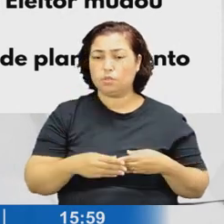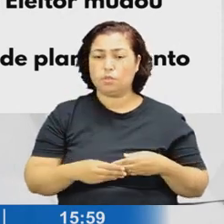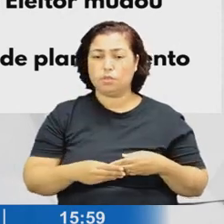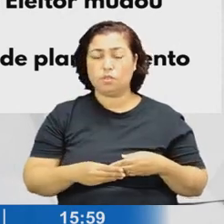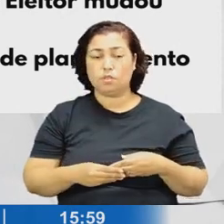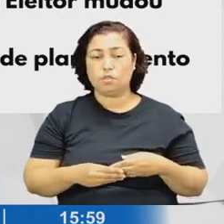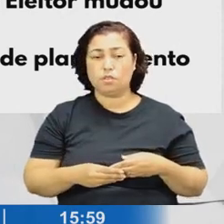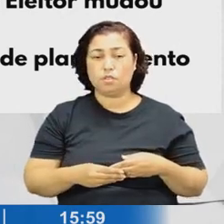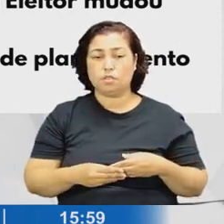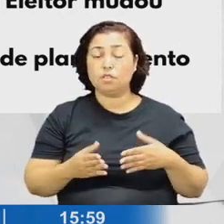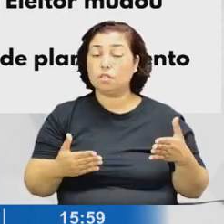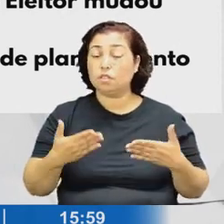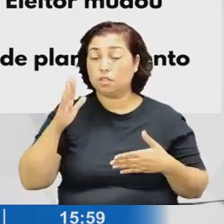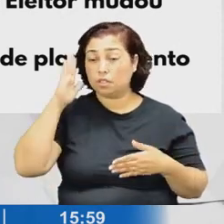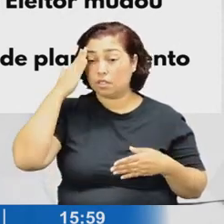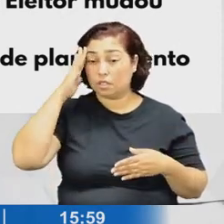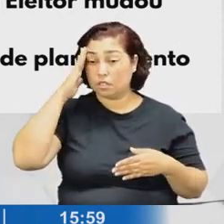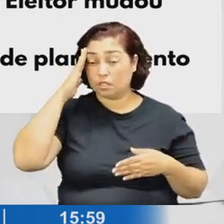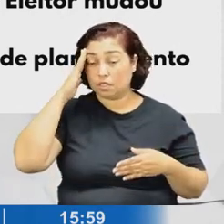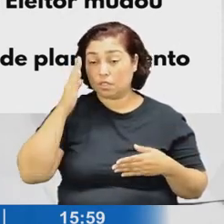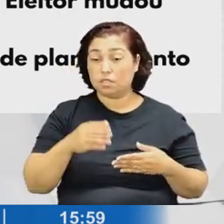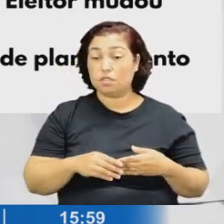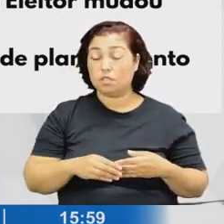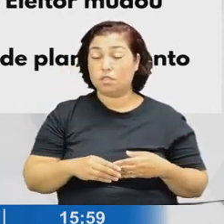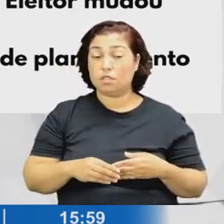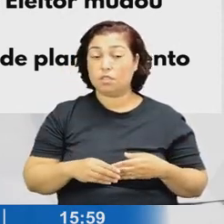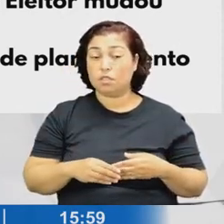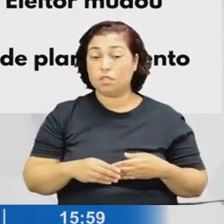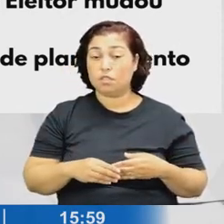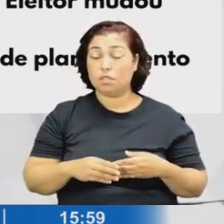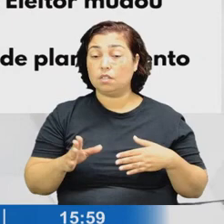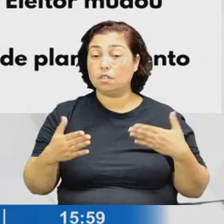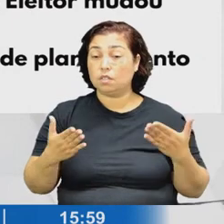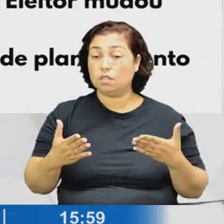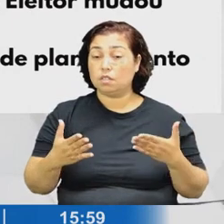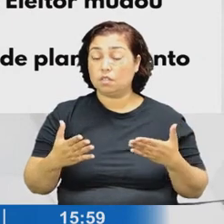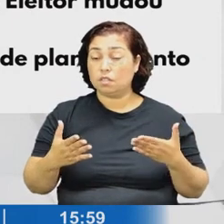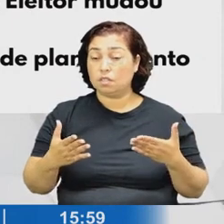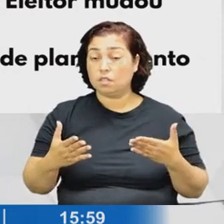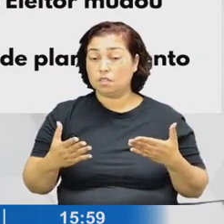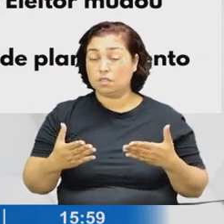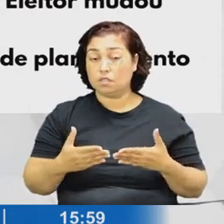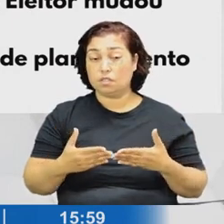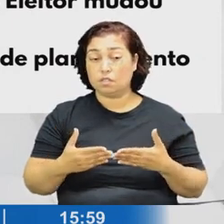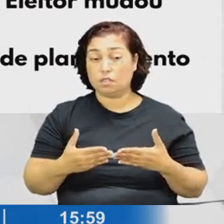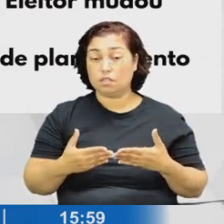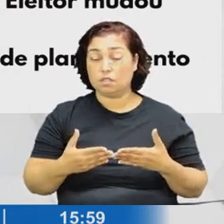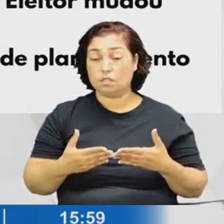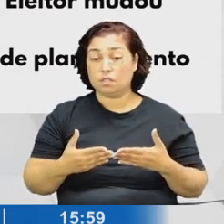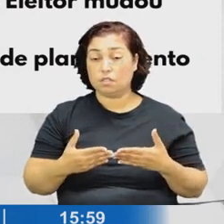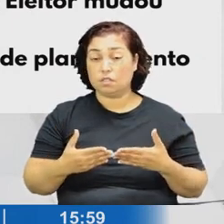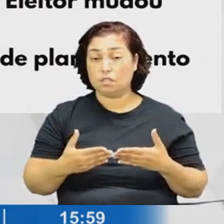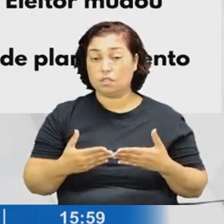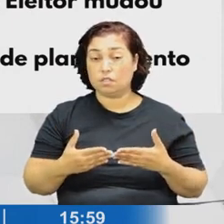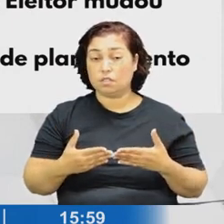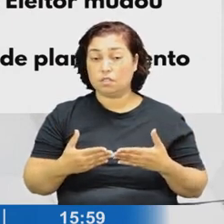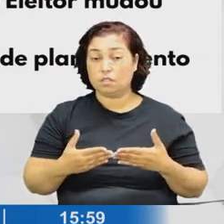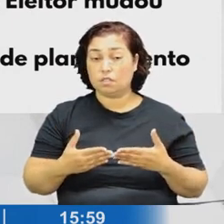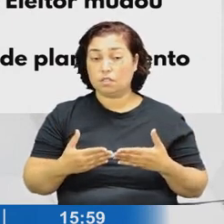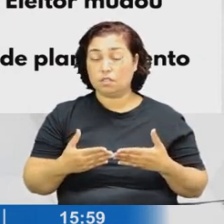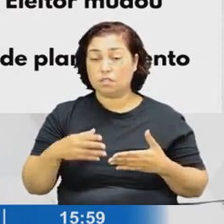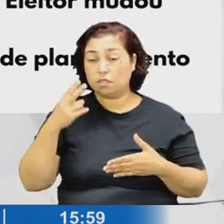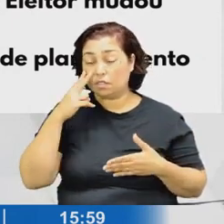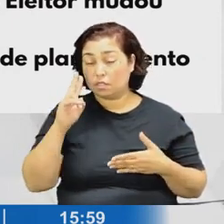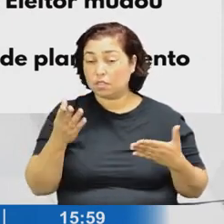ele tava dando entendimento para aquele leitor do problema dele não então não criou não teve moedinha da reputação ali o cara